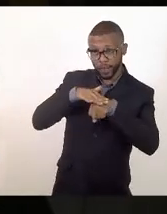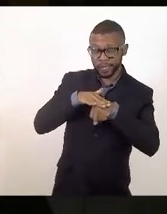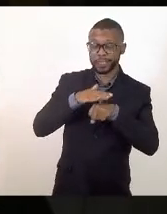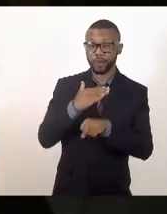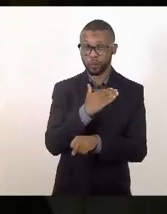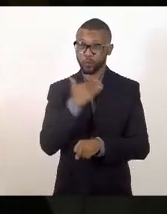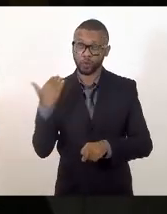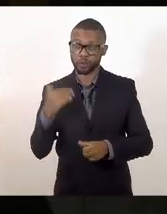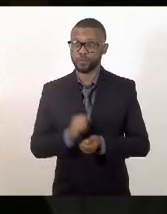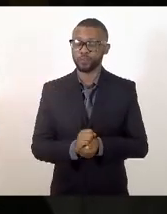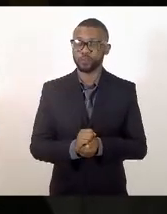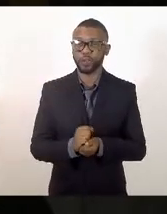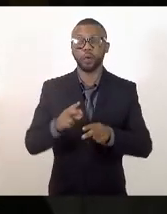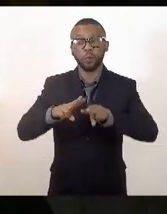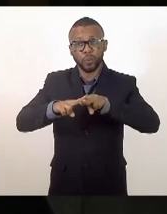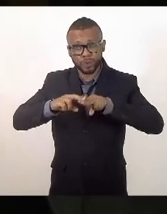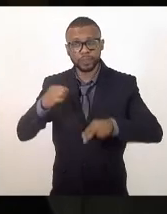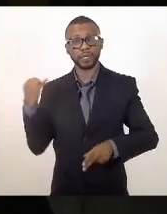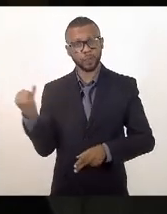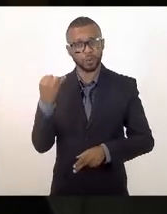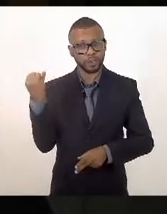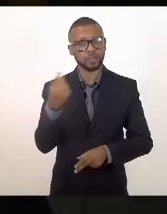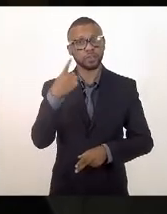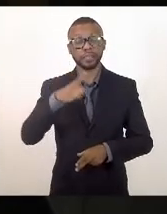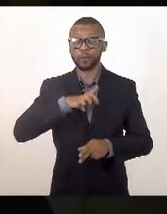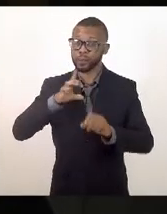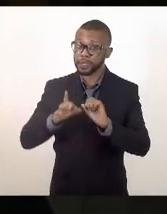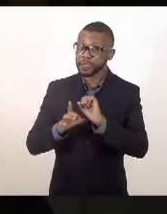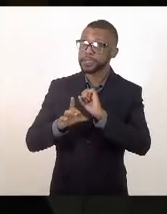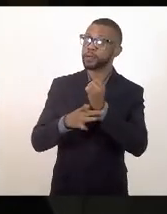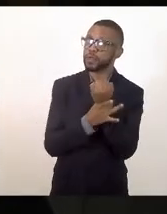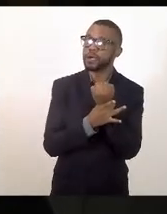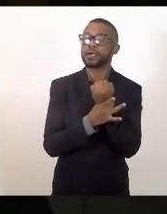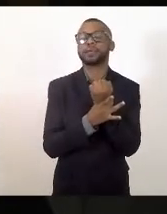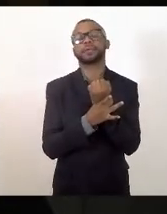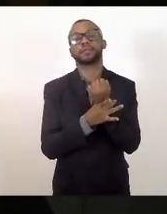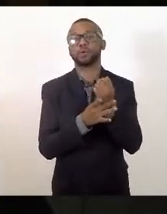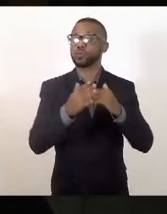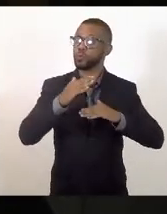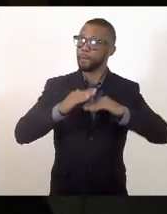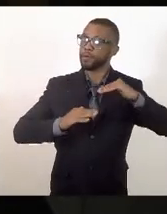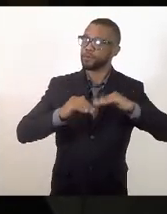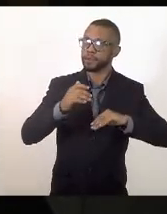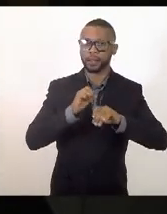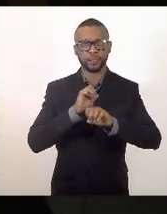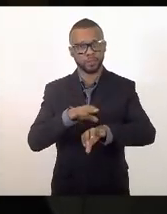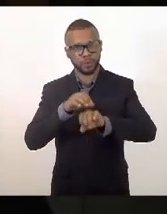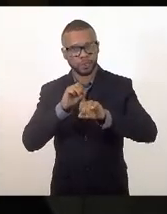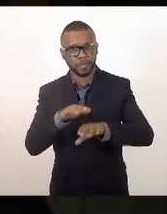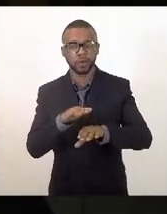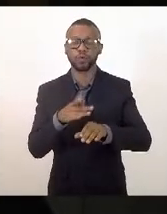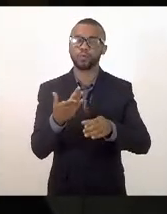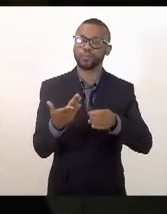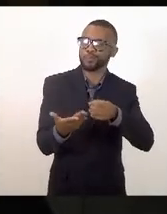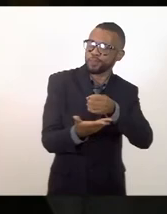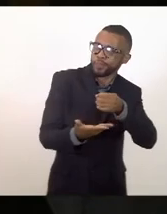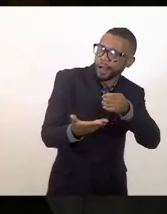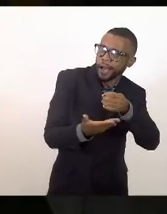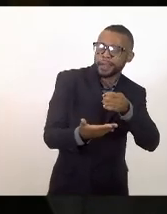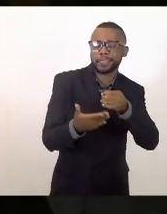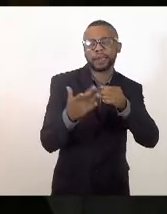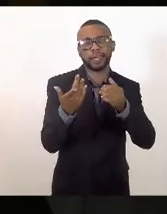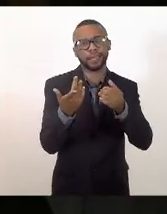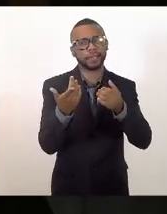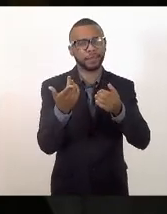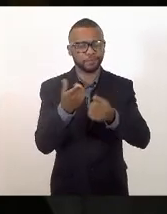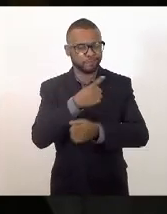de conjunto. A segurança dos profissionais de educação é fundamental e as seguranças desse público é muito importante. Eu